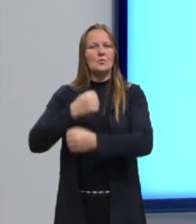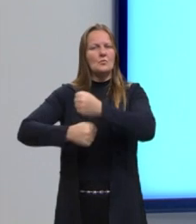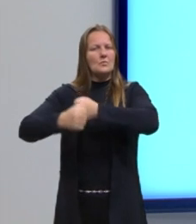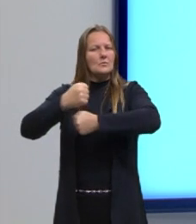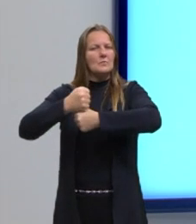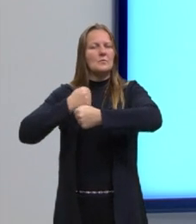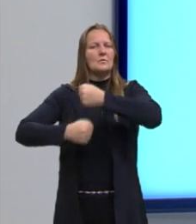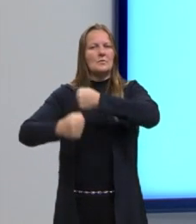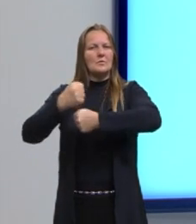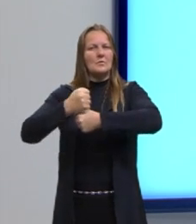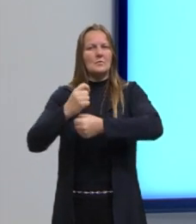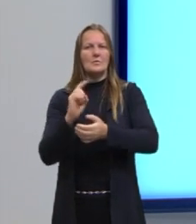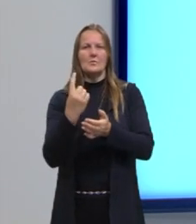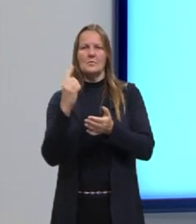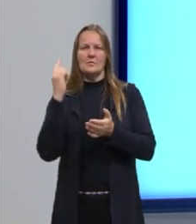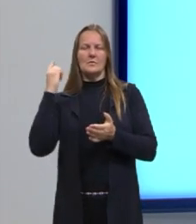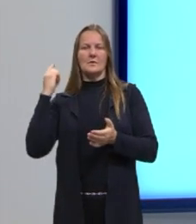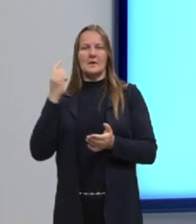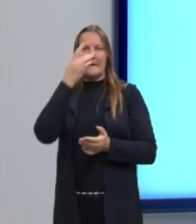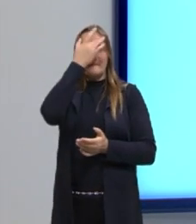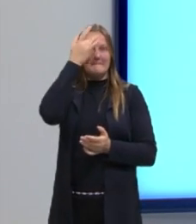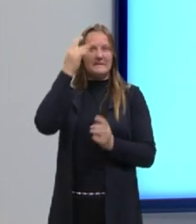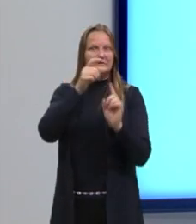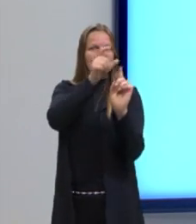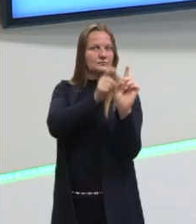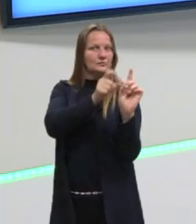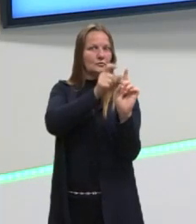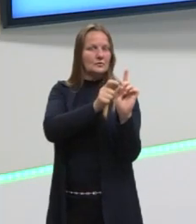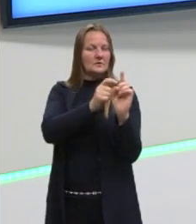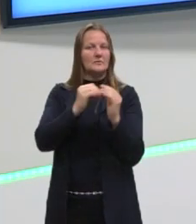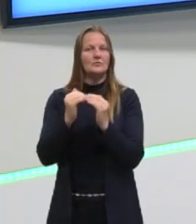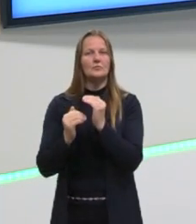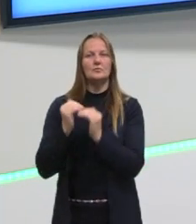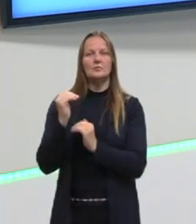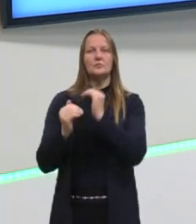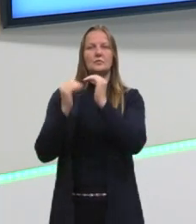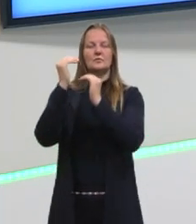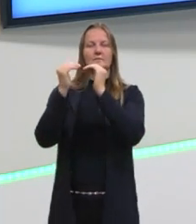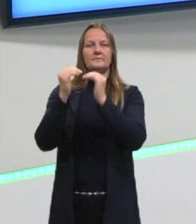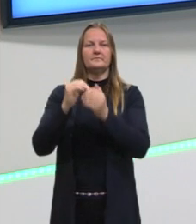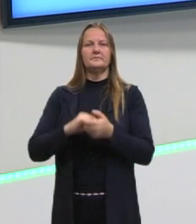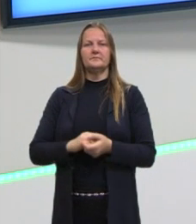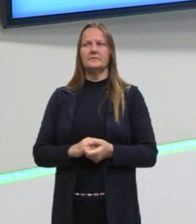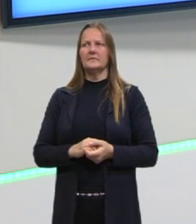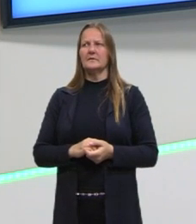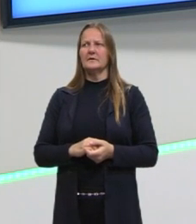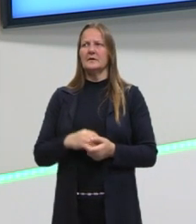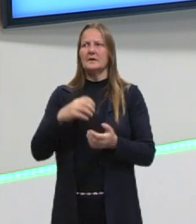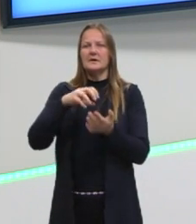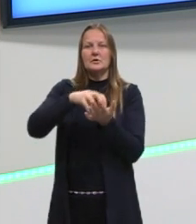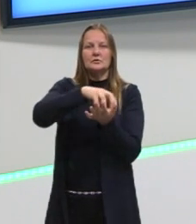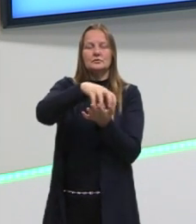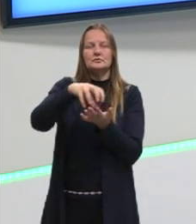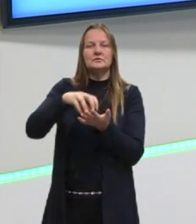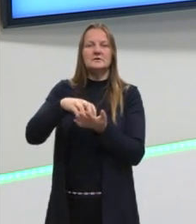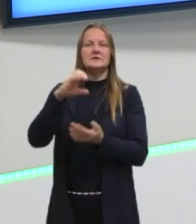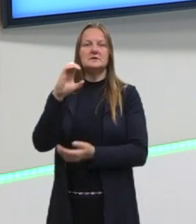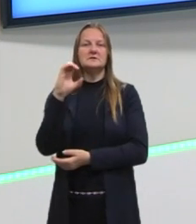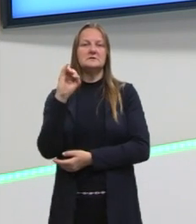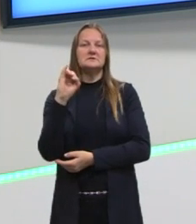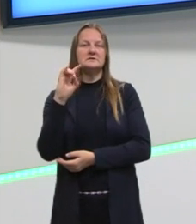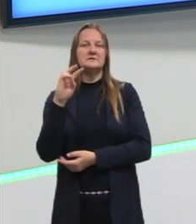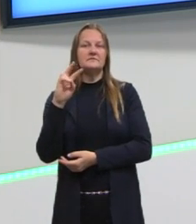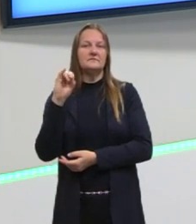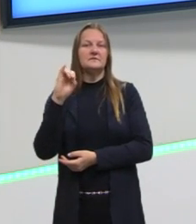as nossa espécie né espécie humana ela evoluiu tanto ao ponto de desenvolver uma civilização que a gente tem hoje